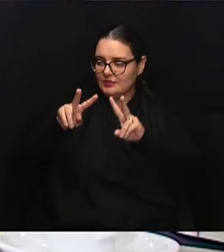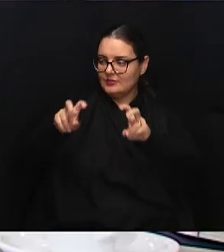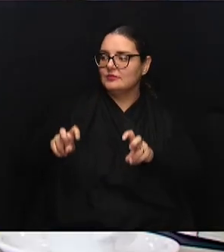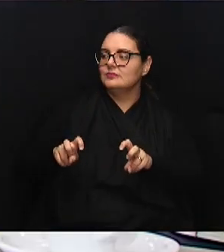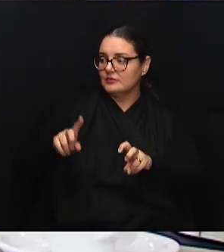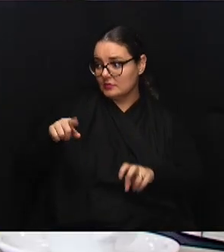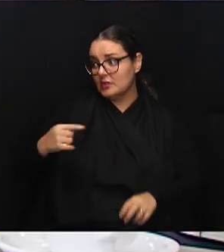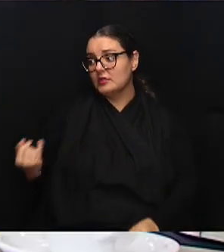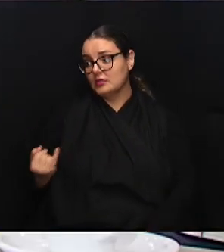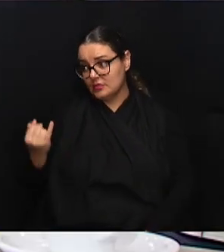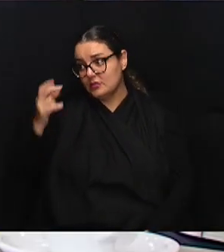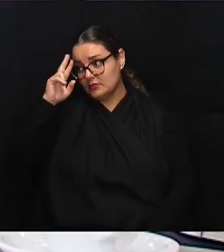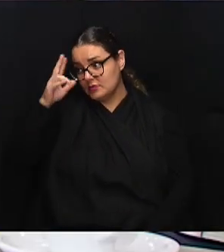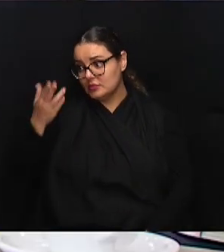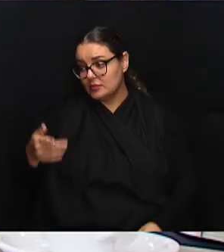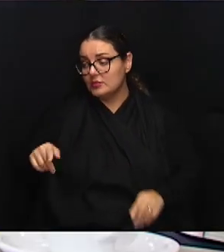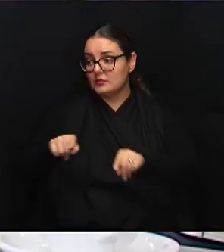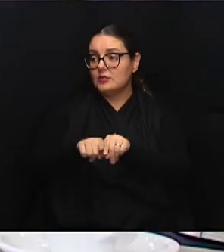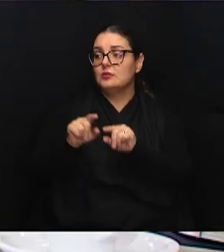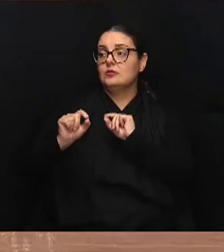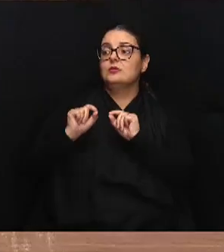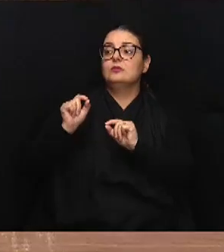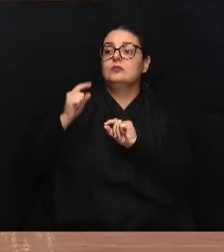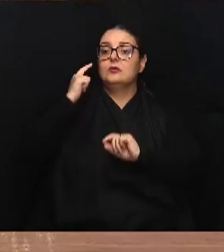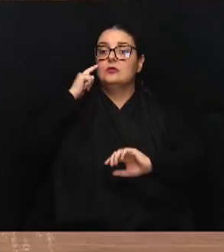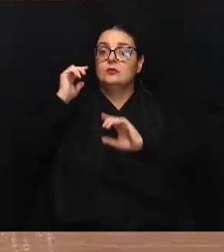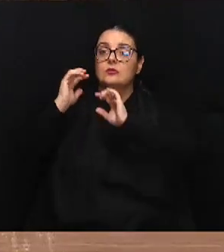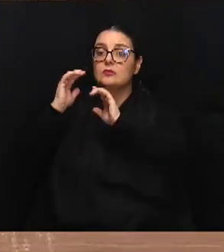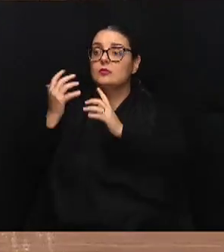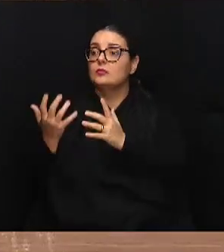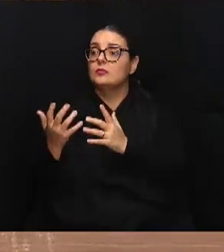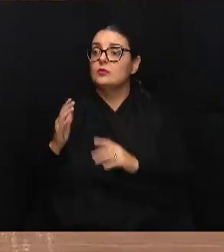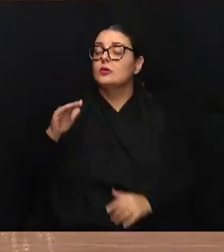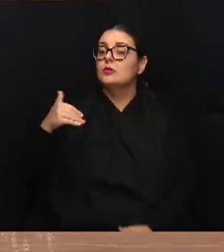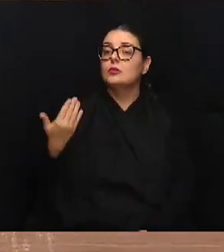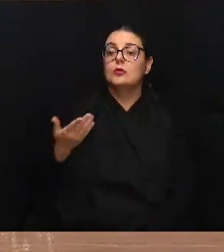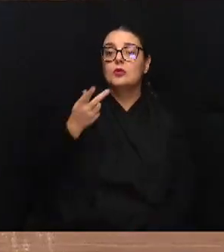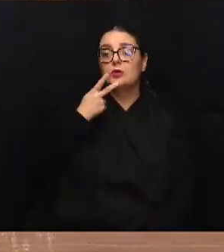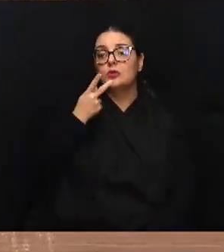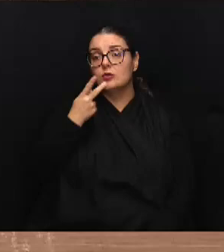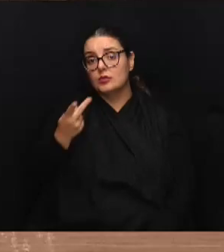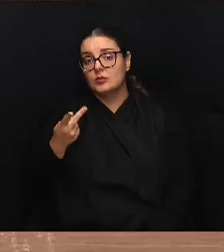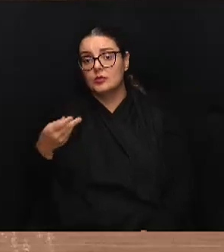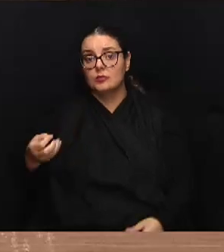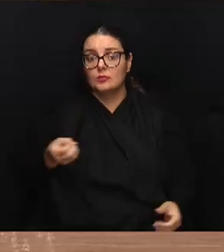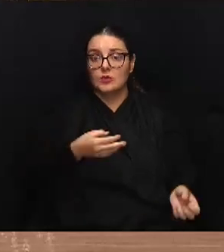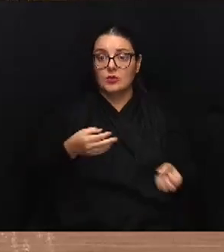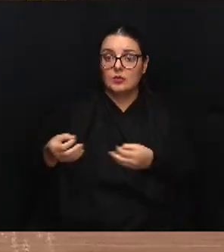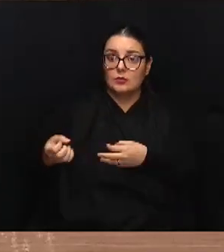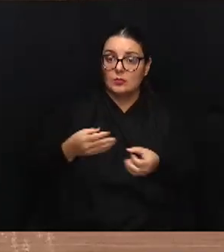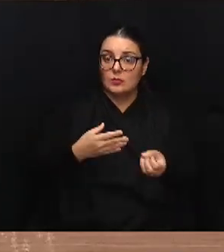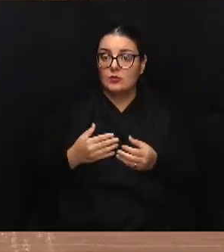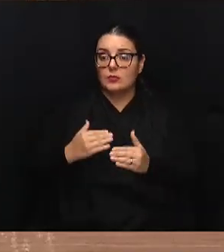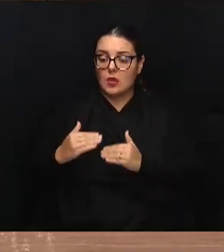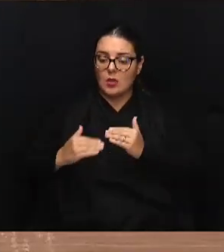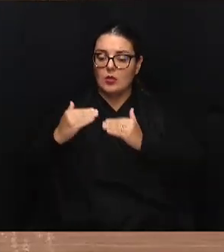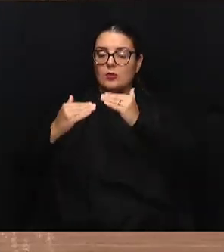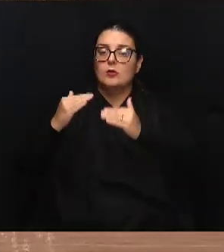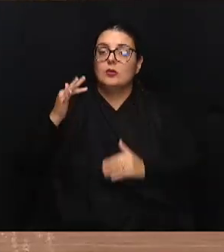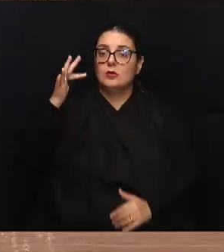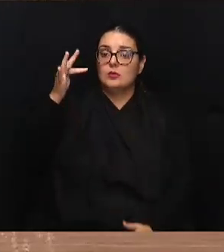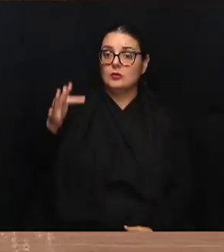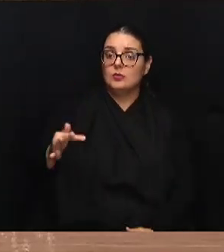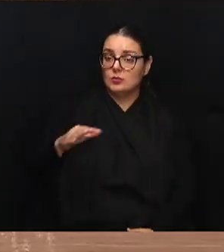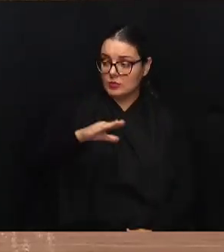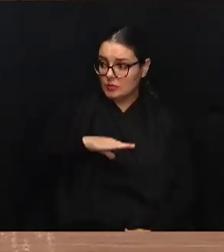muito importante para o senhor. O que a gente pode pensar quando a gente fala da modernização, construindo o futuro das